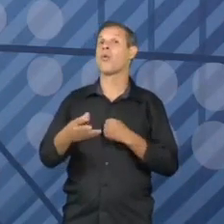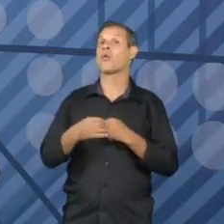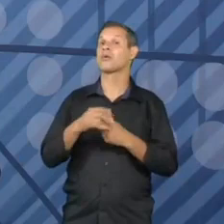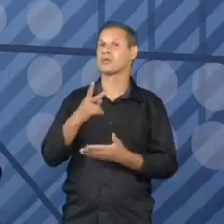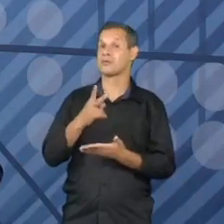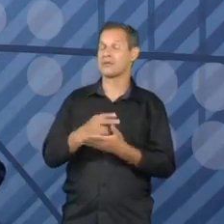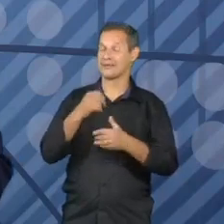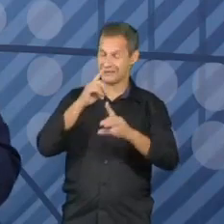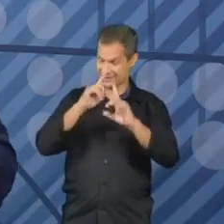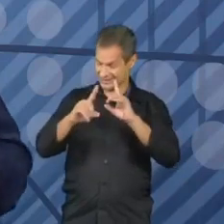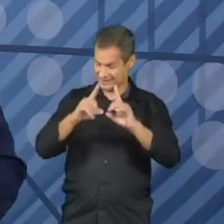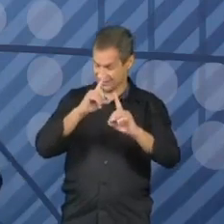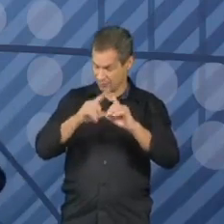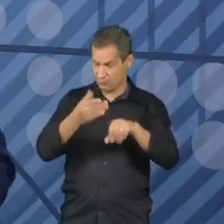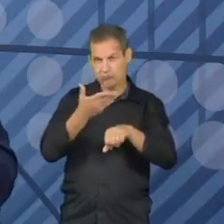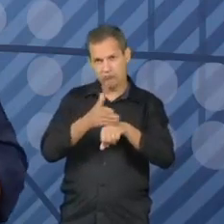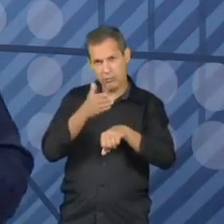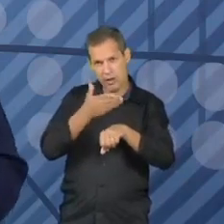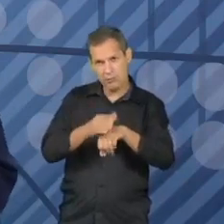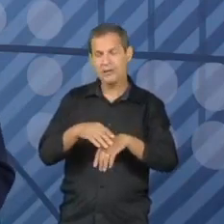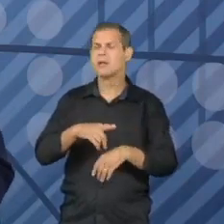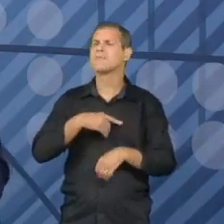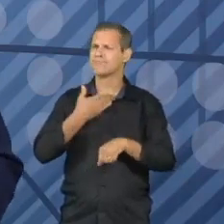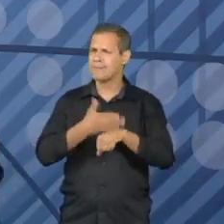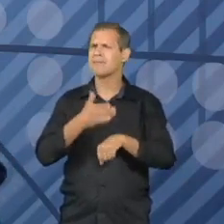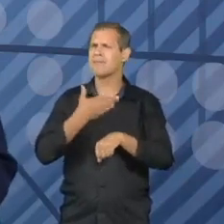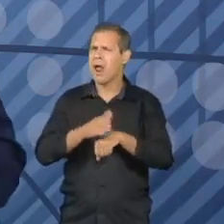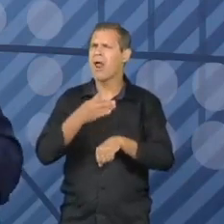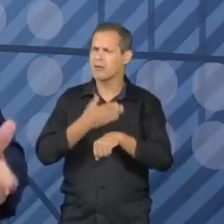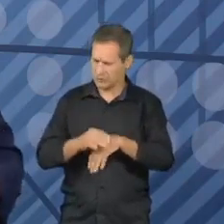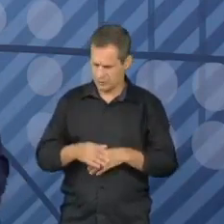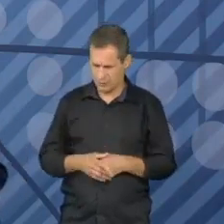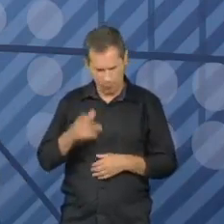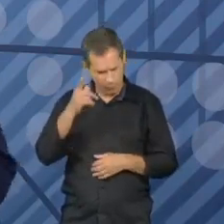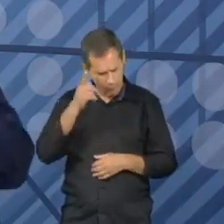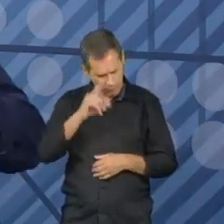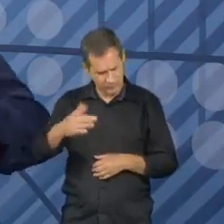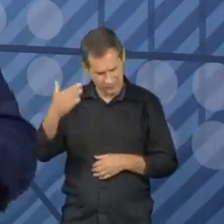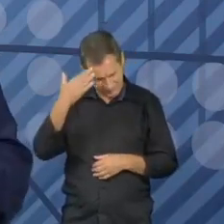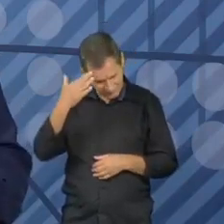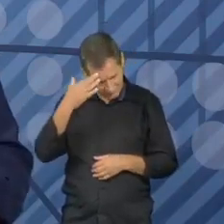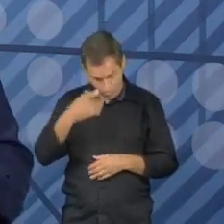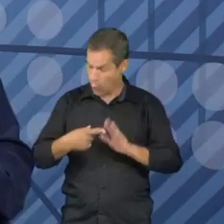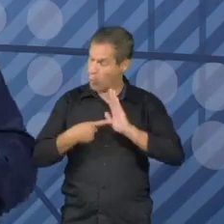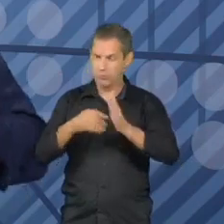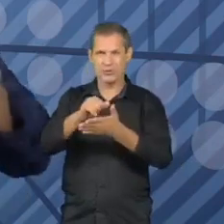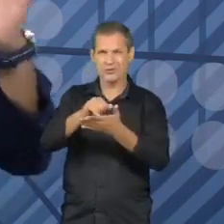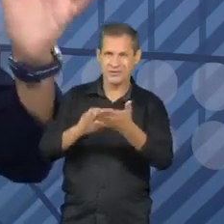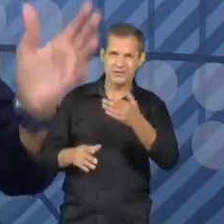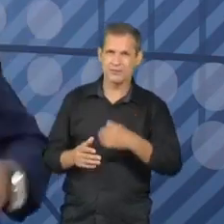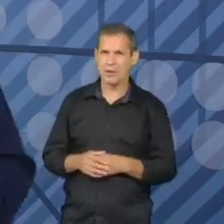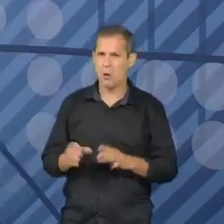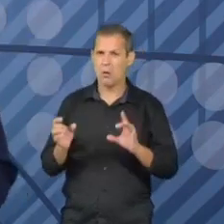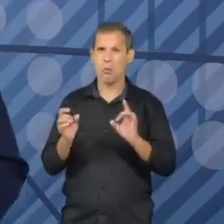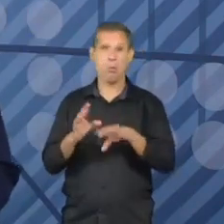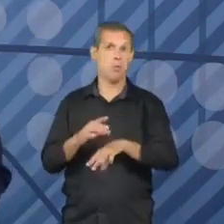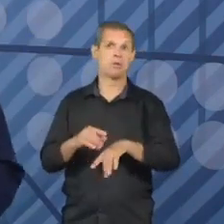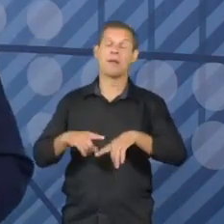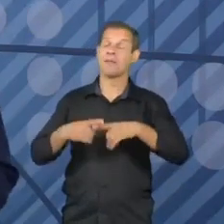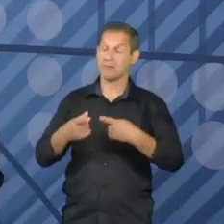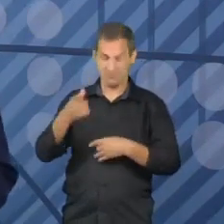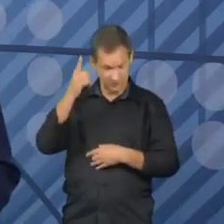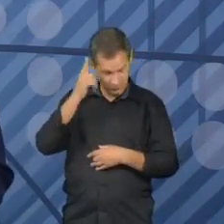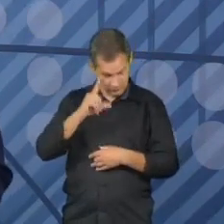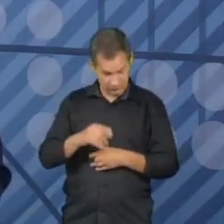conhecimento desses dados aqui pela prática. Vou ter que praticar mais para conseguir entender, né? Mostrando o exercício aqui, pronto, já